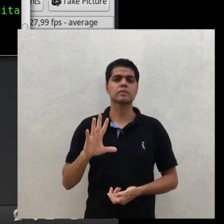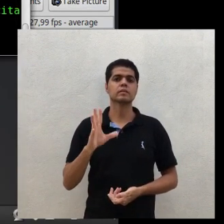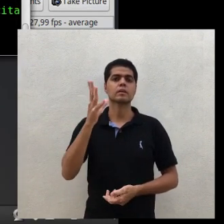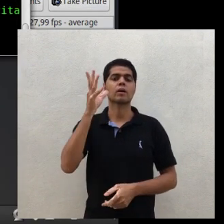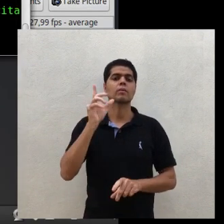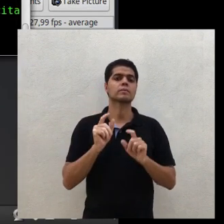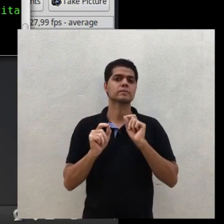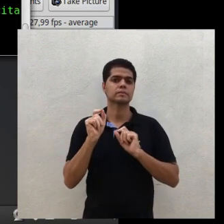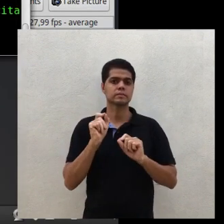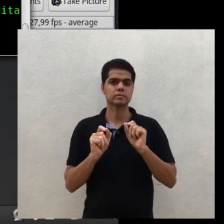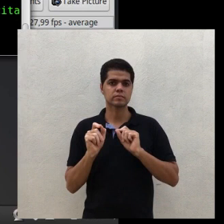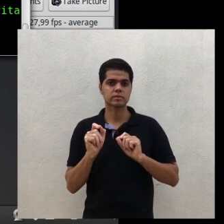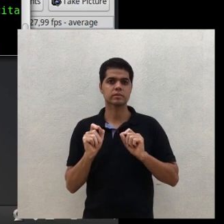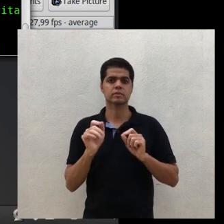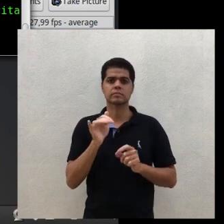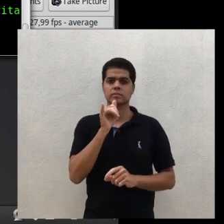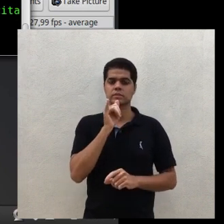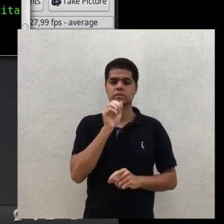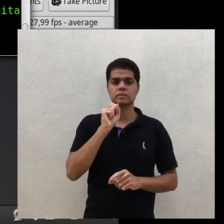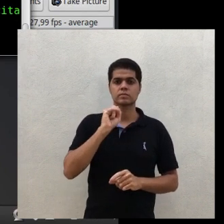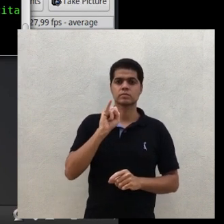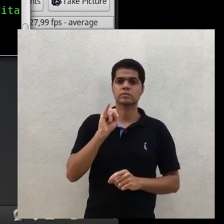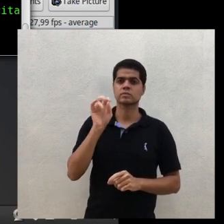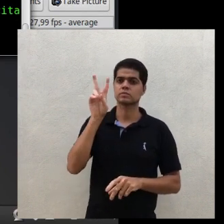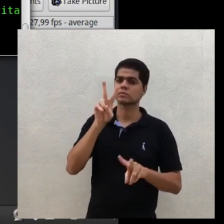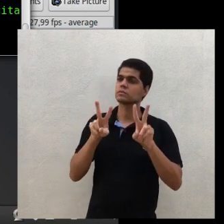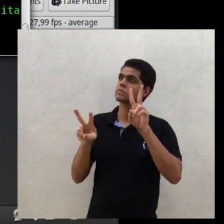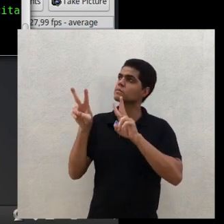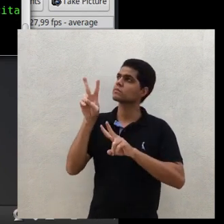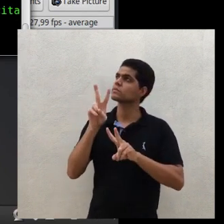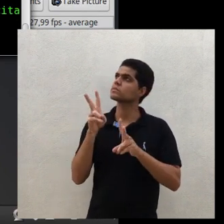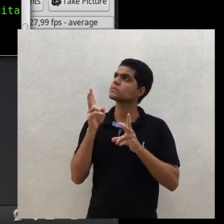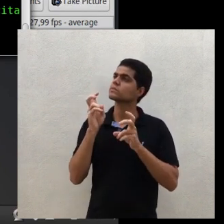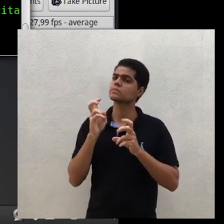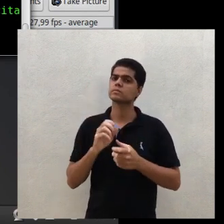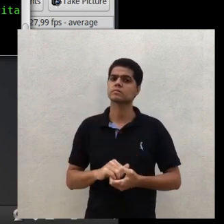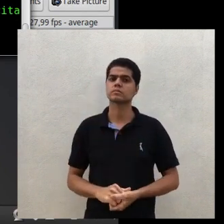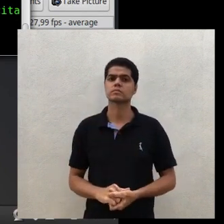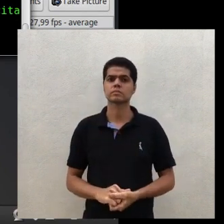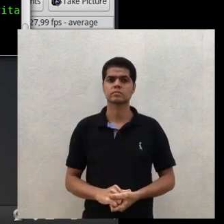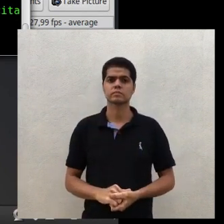que acontece? Se aqui